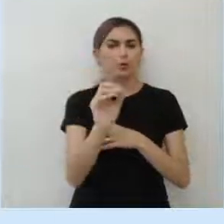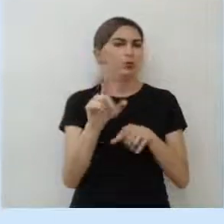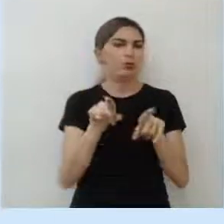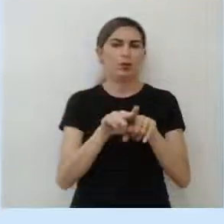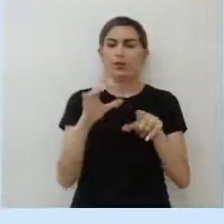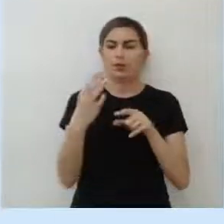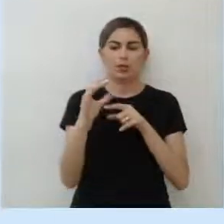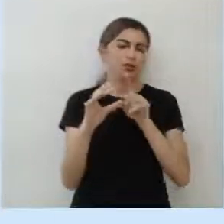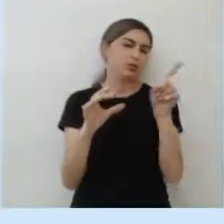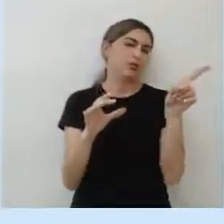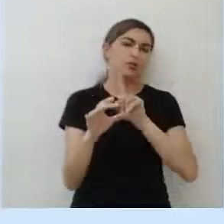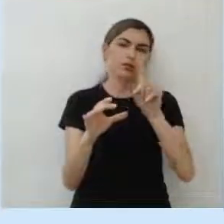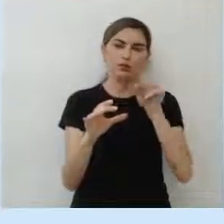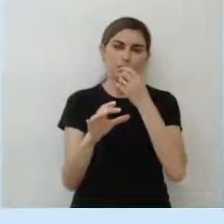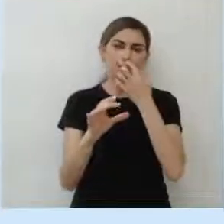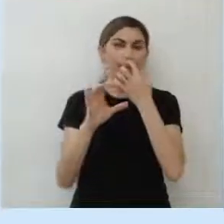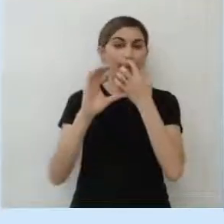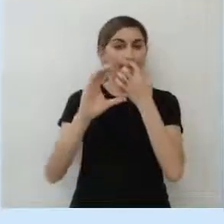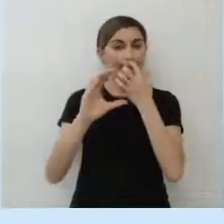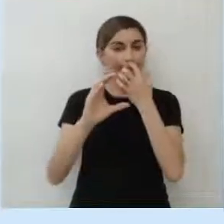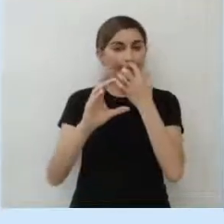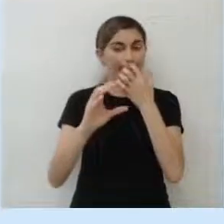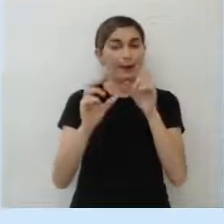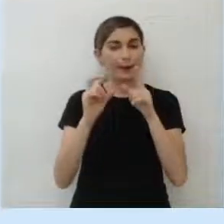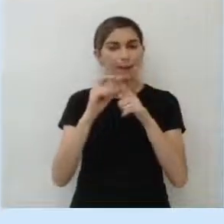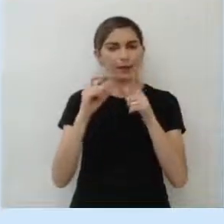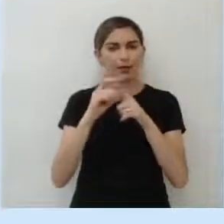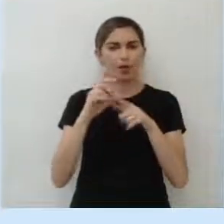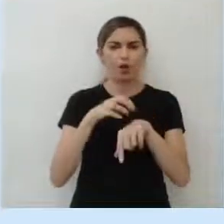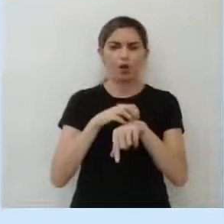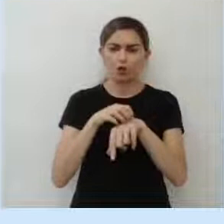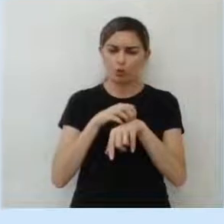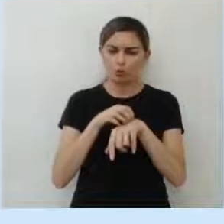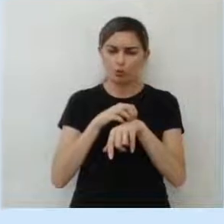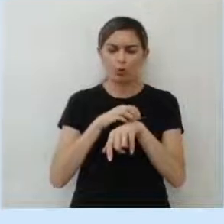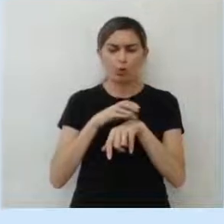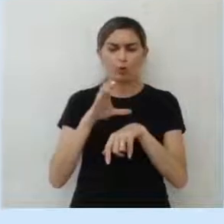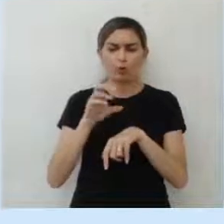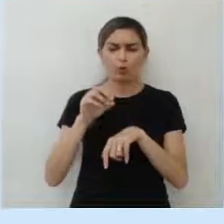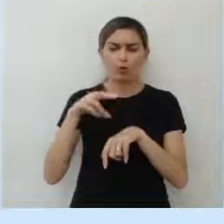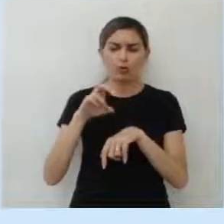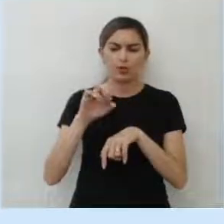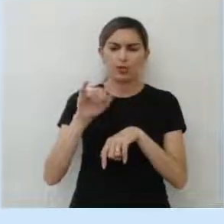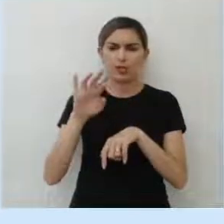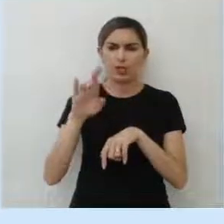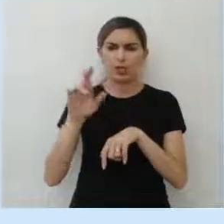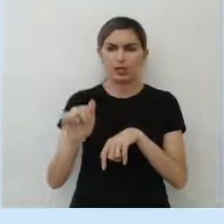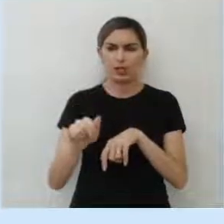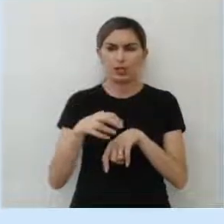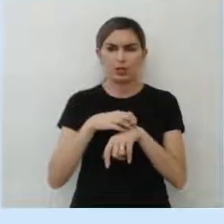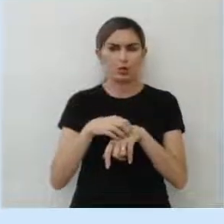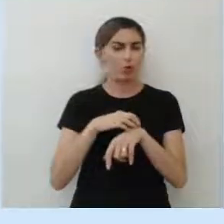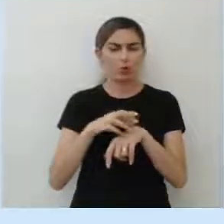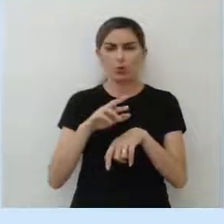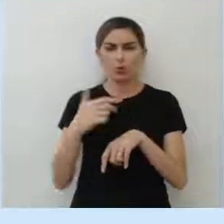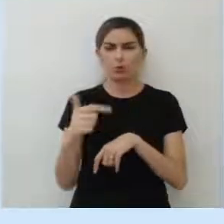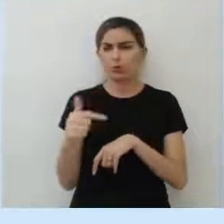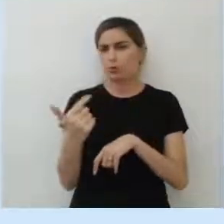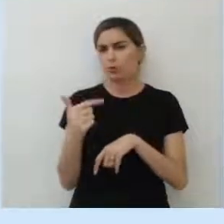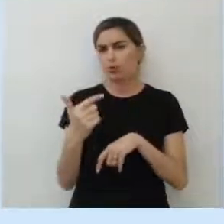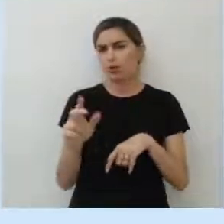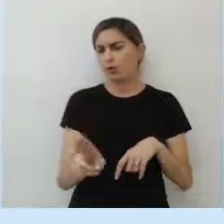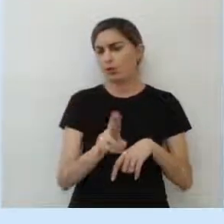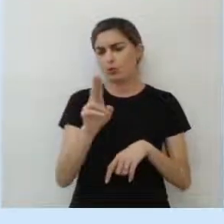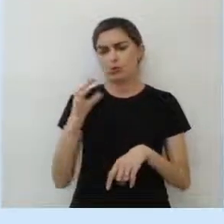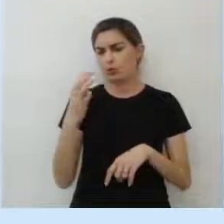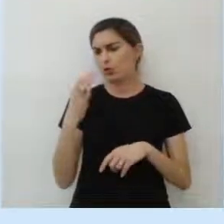C cedilha, ela se escreve com C. A palavra coceira, gente, a coceira. Coceira é uma palavra que não tem o uso